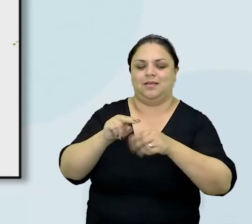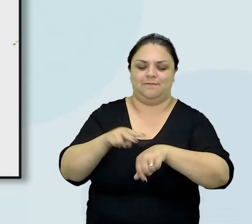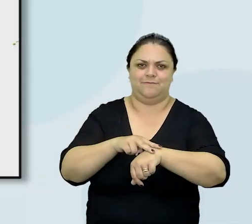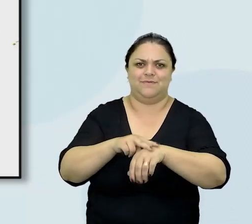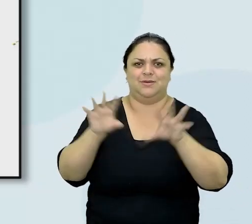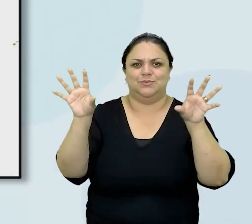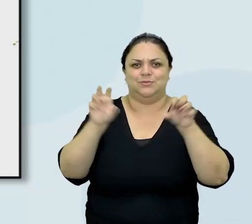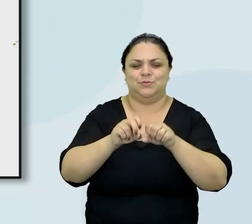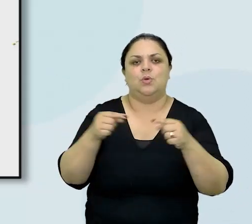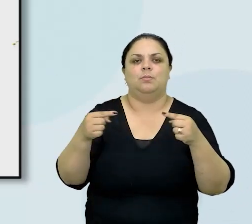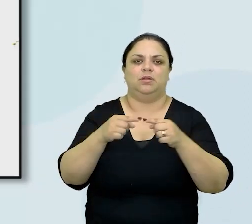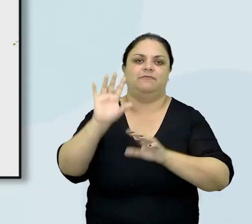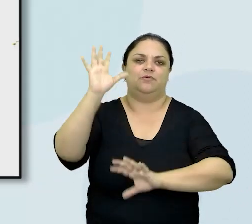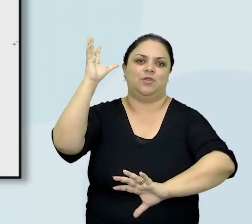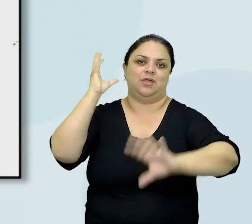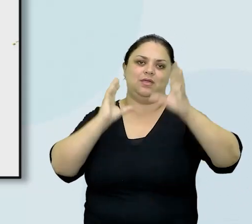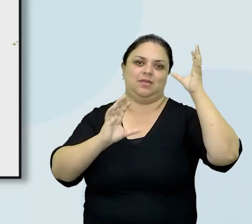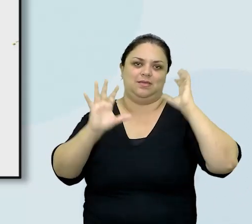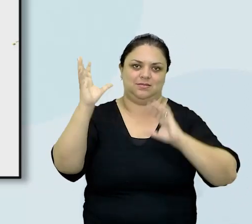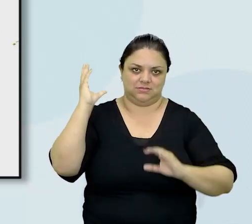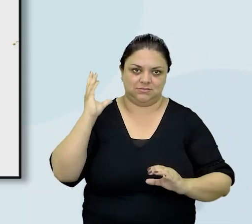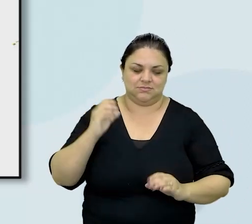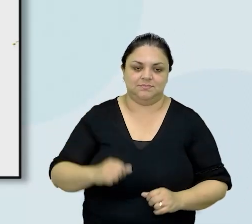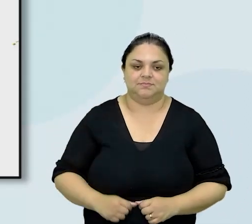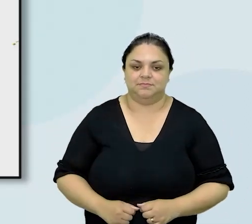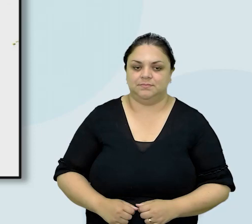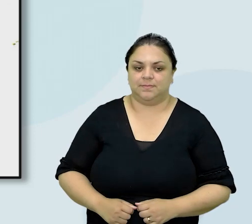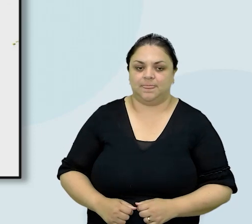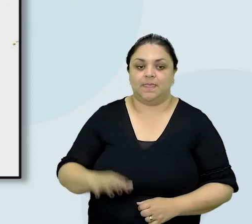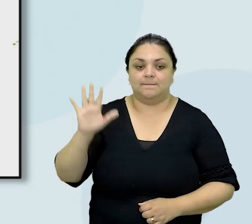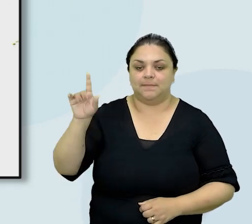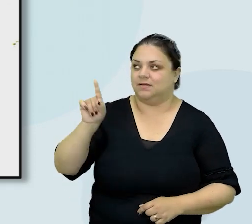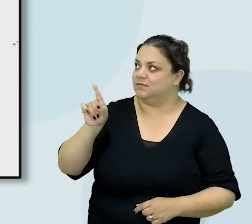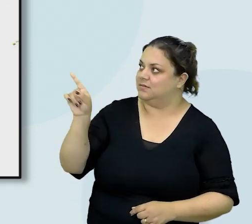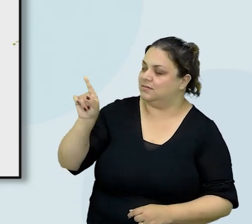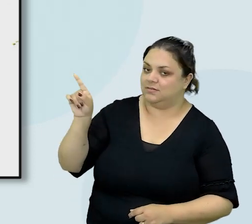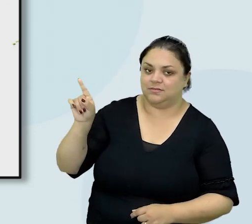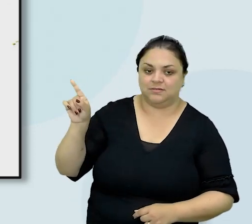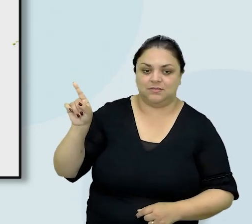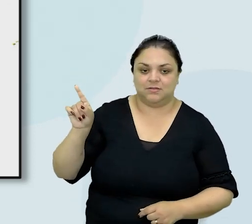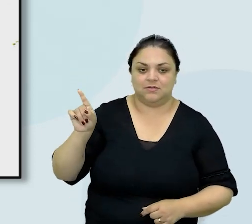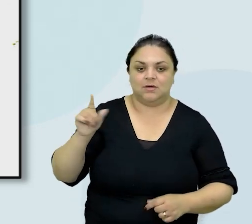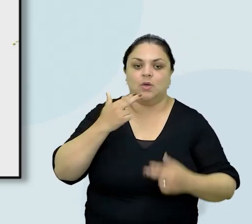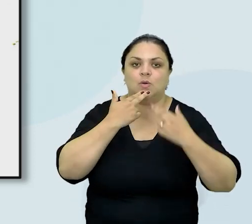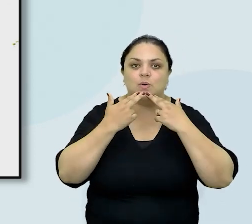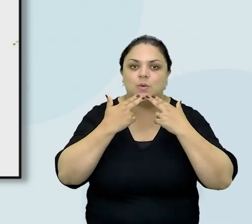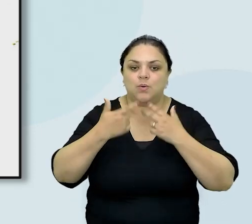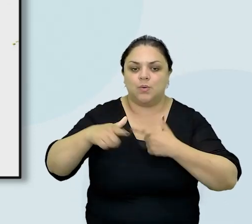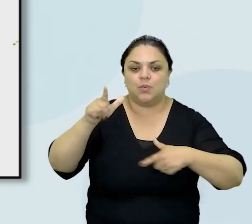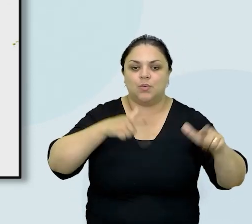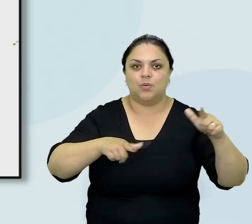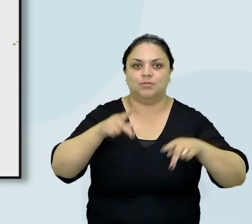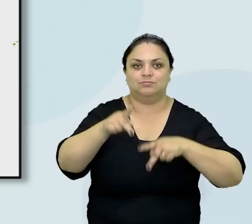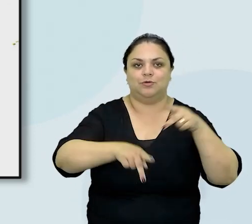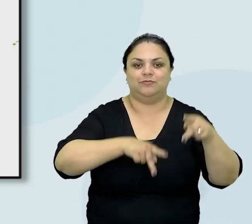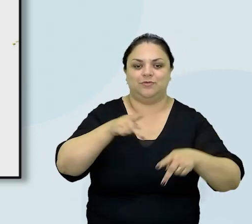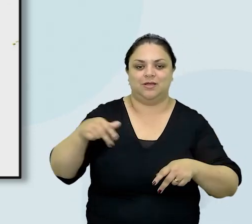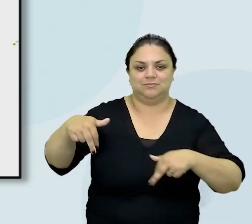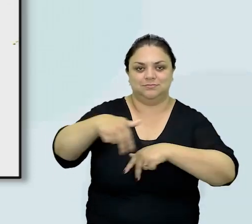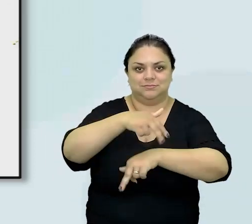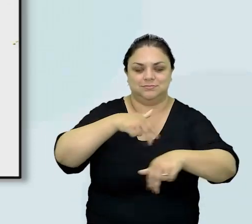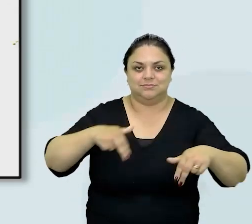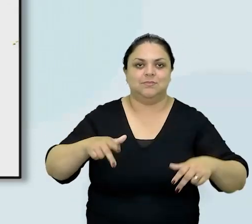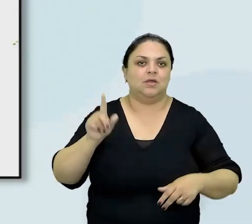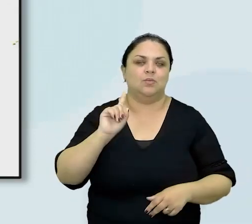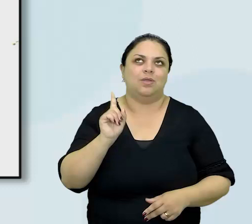são as florestas tropicais, e quanto mais escuro, mais densamente, né, povoada, aí no caso, não